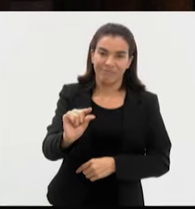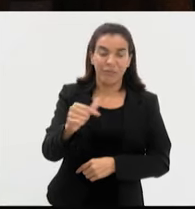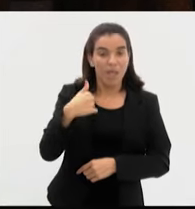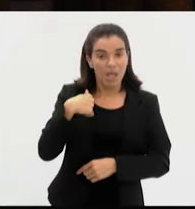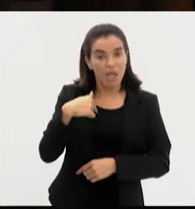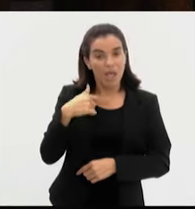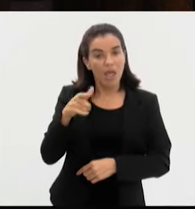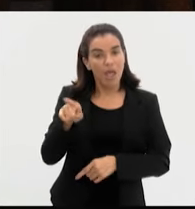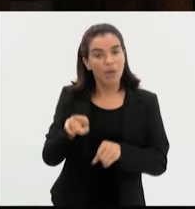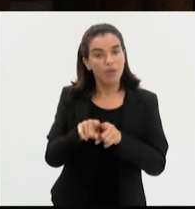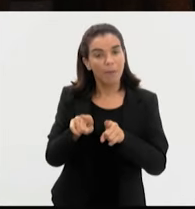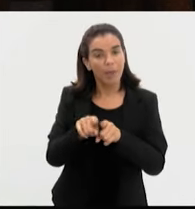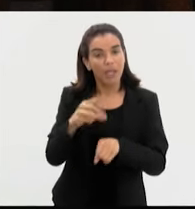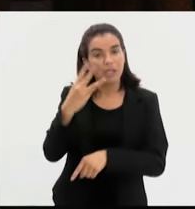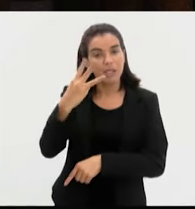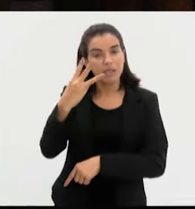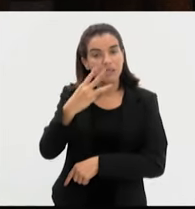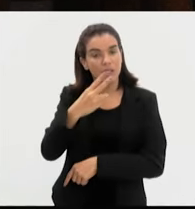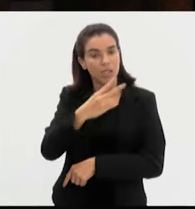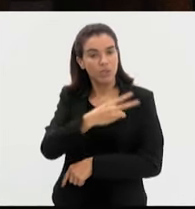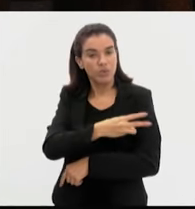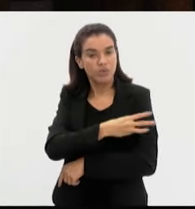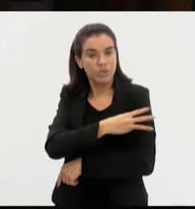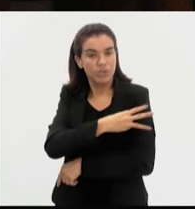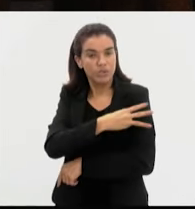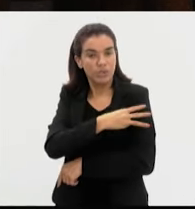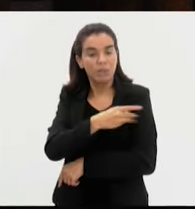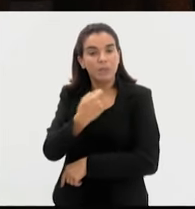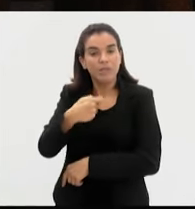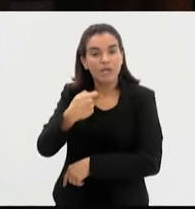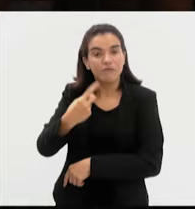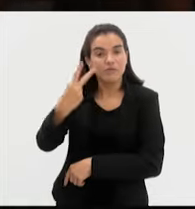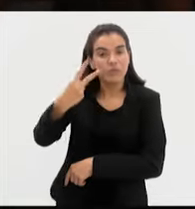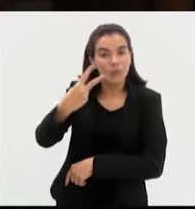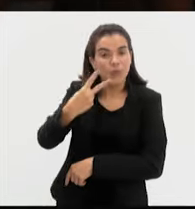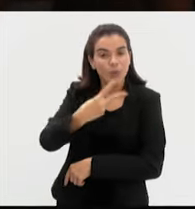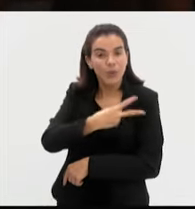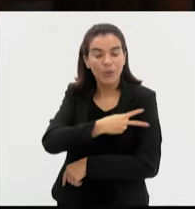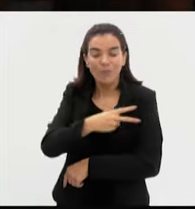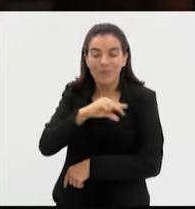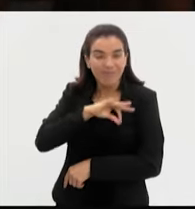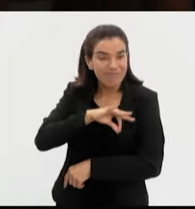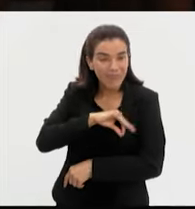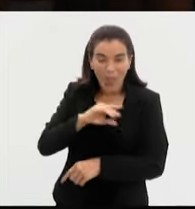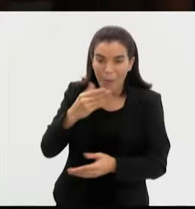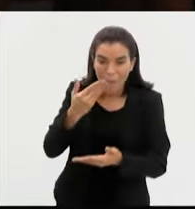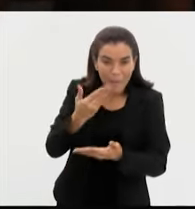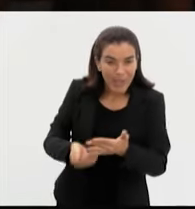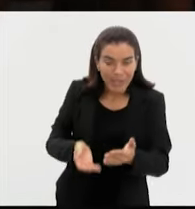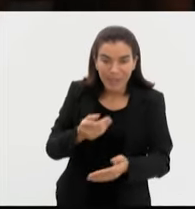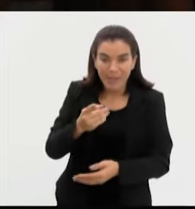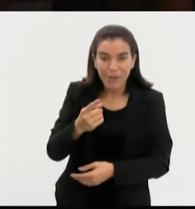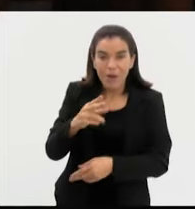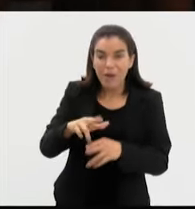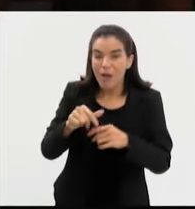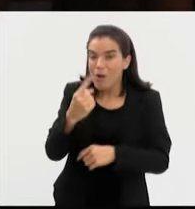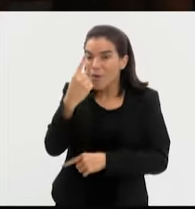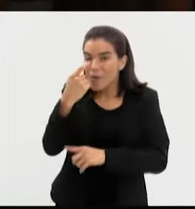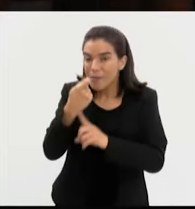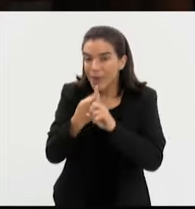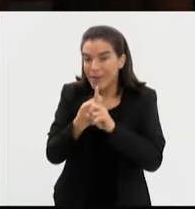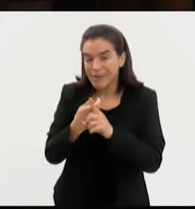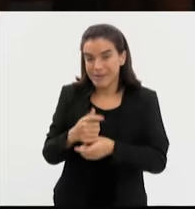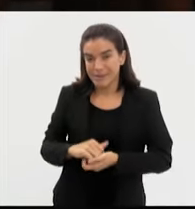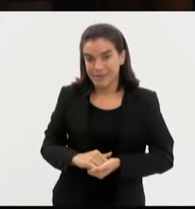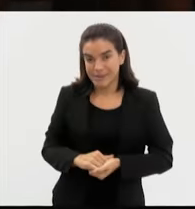reformar como Terceiro Sargento era para ir como segundo o salário é ruim eu perdi a promoção por causa de um mês eu não saí